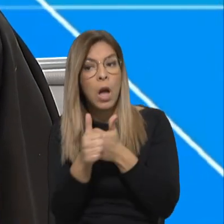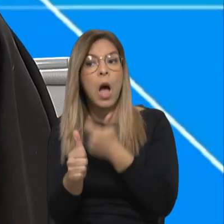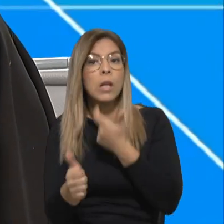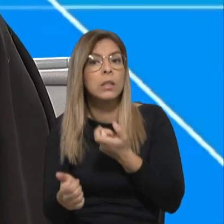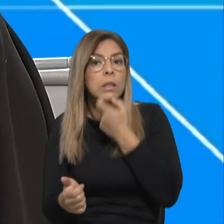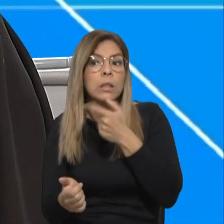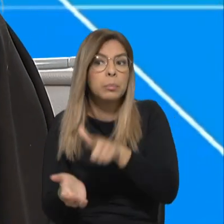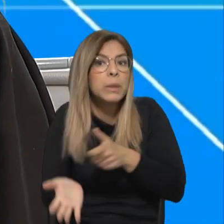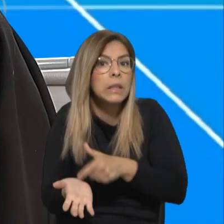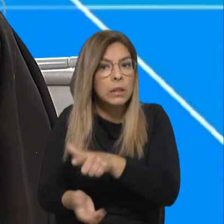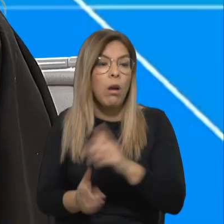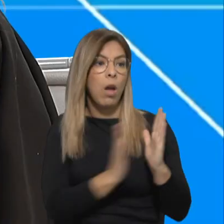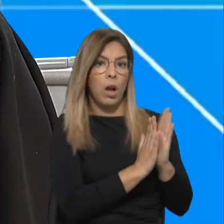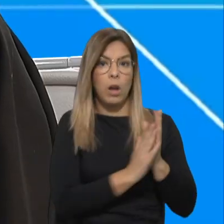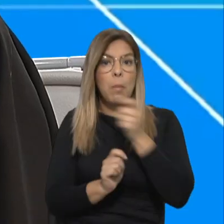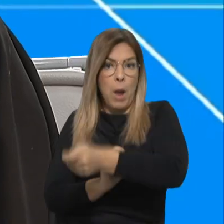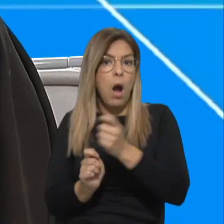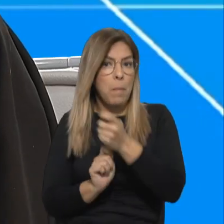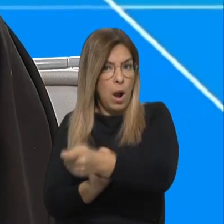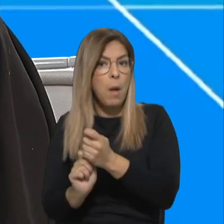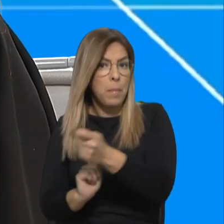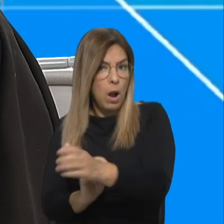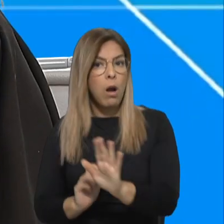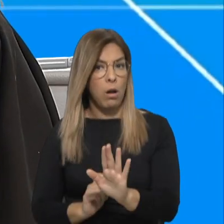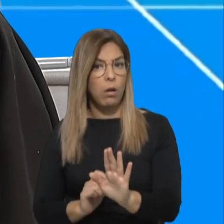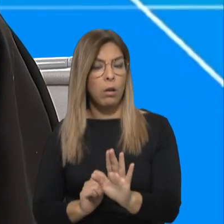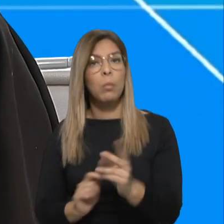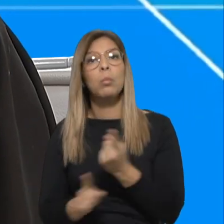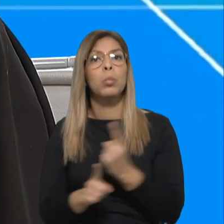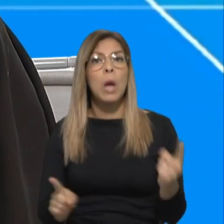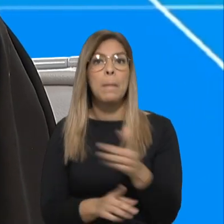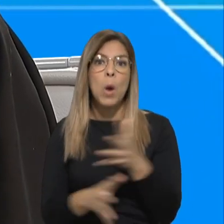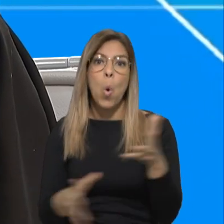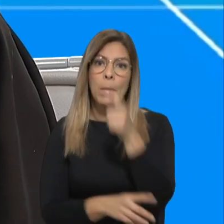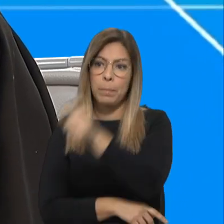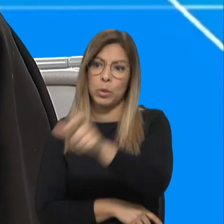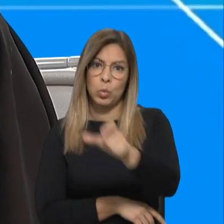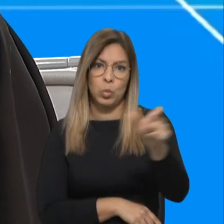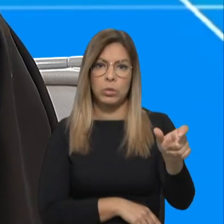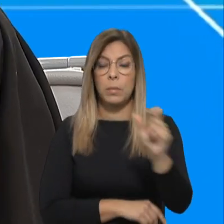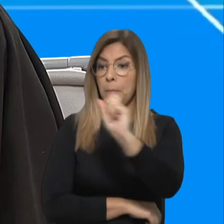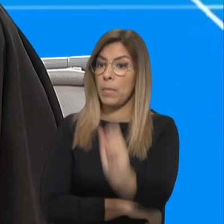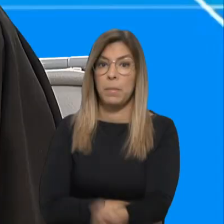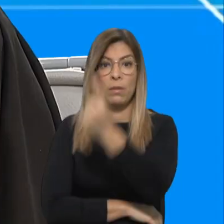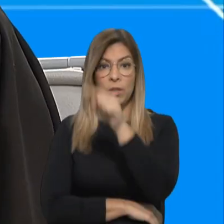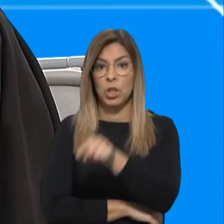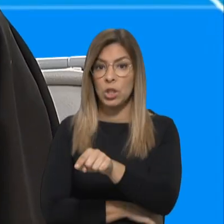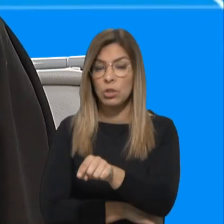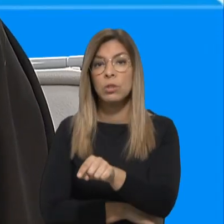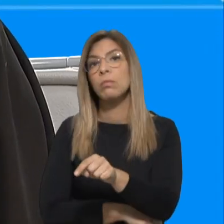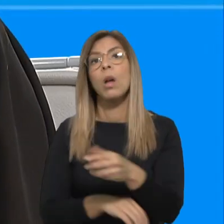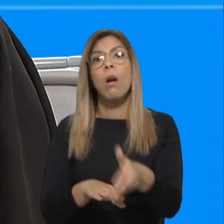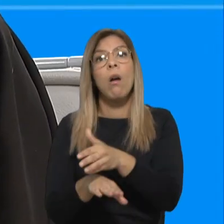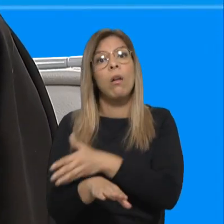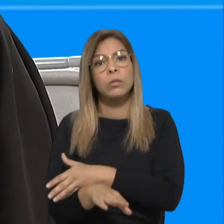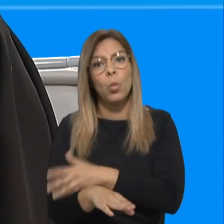esses custos. E isso é importante também de salientar, porque muitas destas pessoas é pela primeira vez na vida que agora têm a oportunidade de ter um